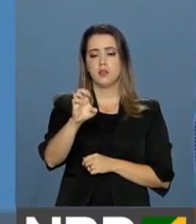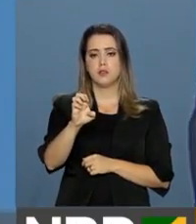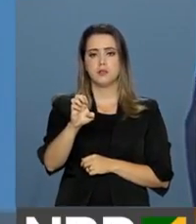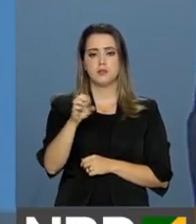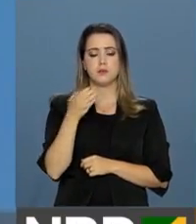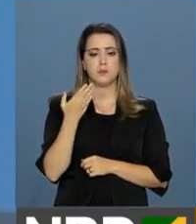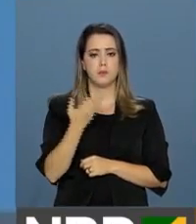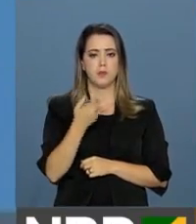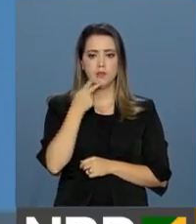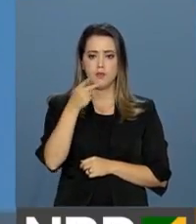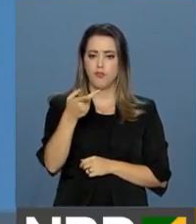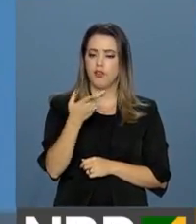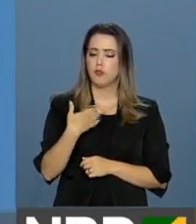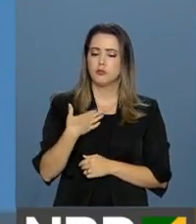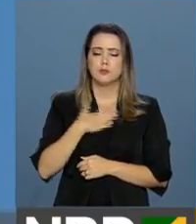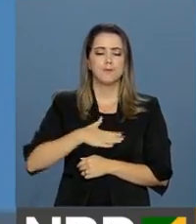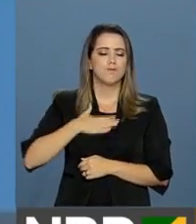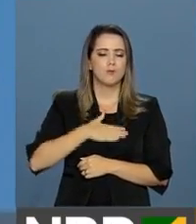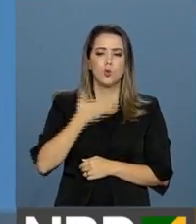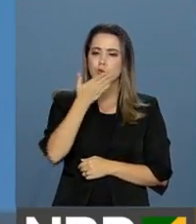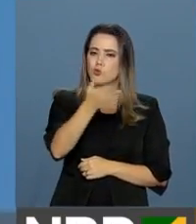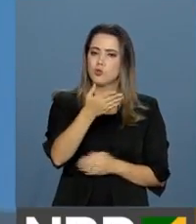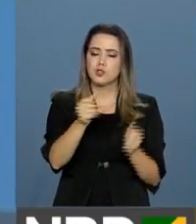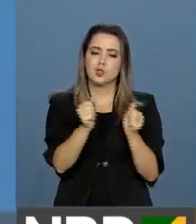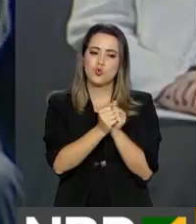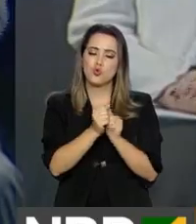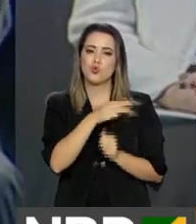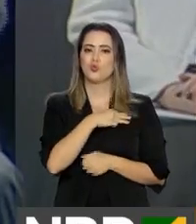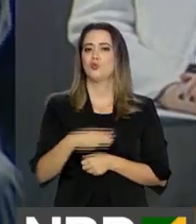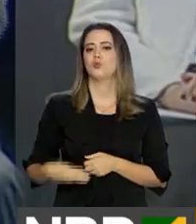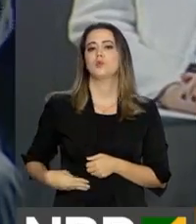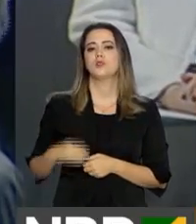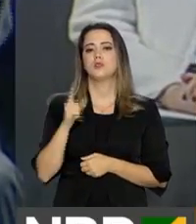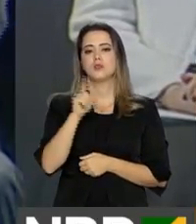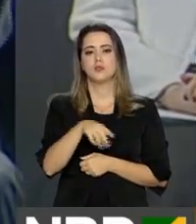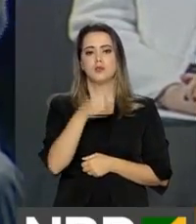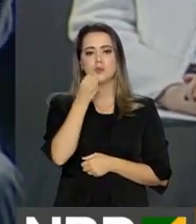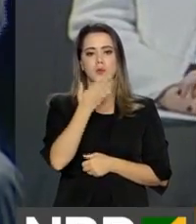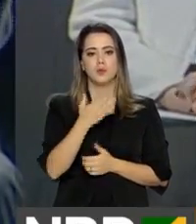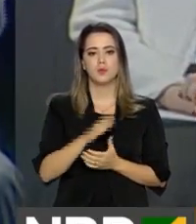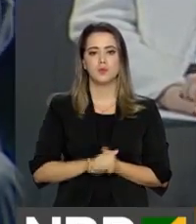de tê la como ministra 3 milhões e